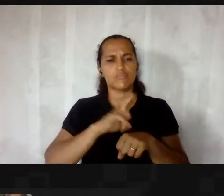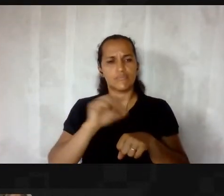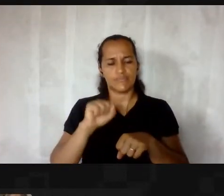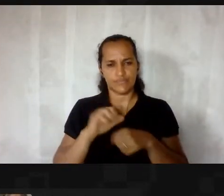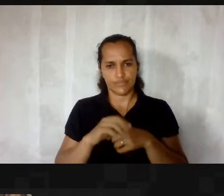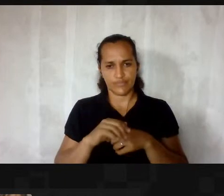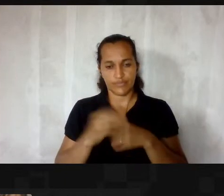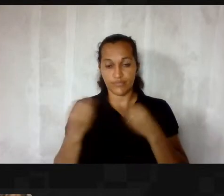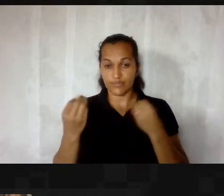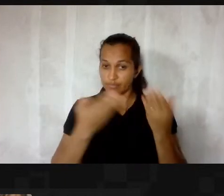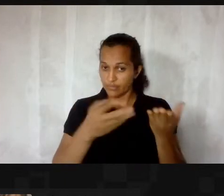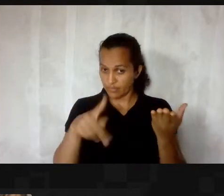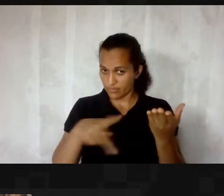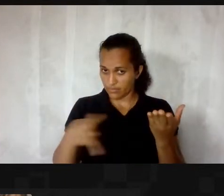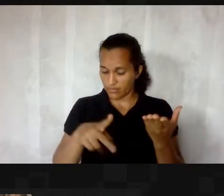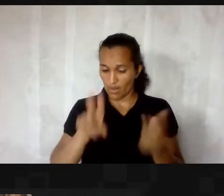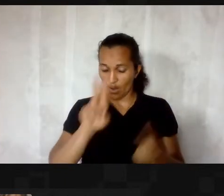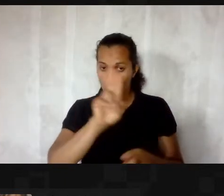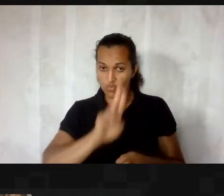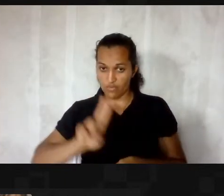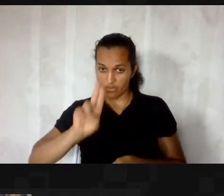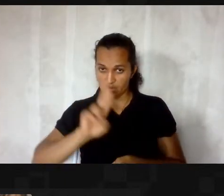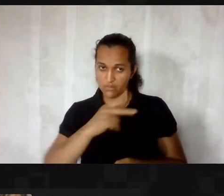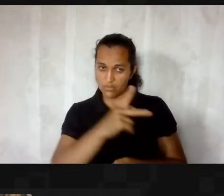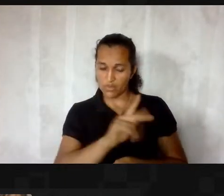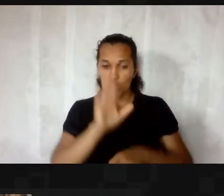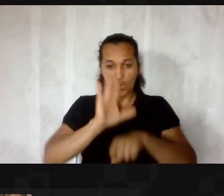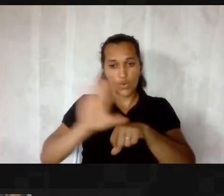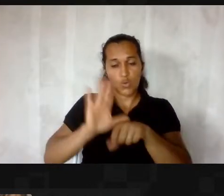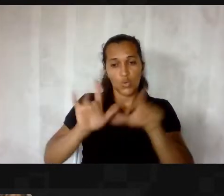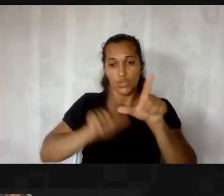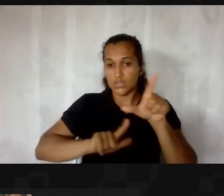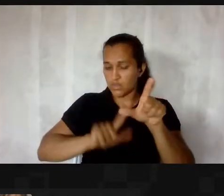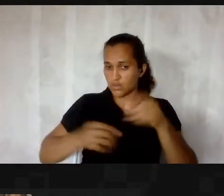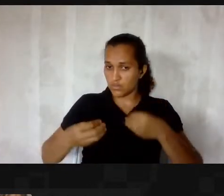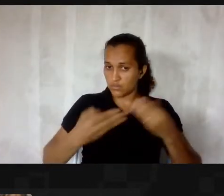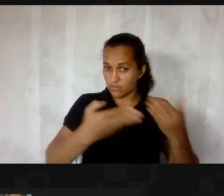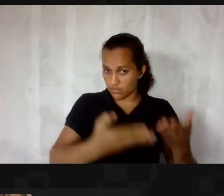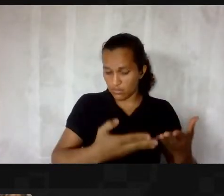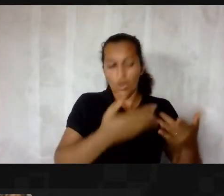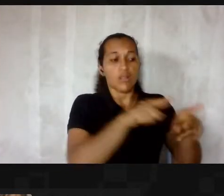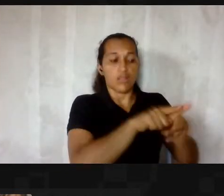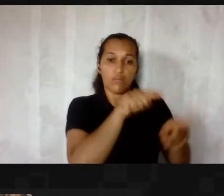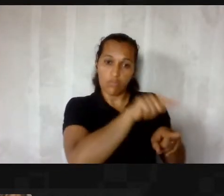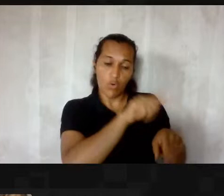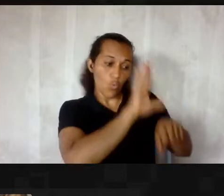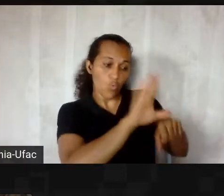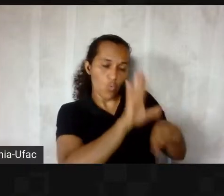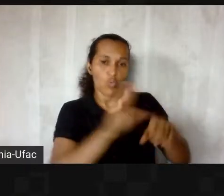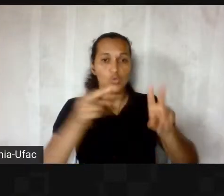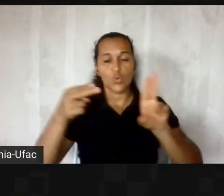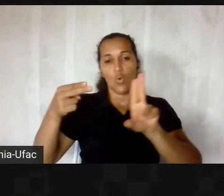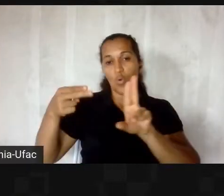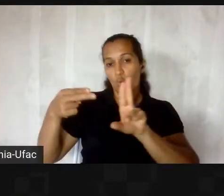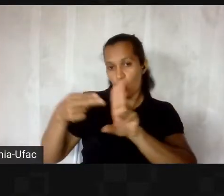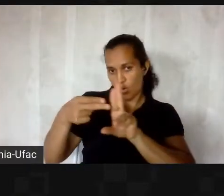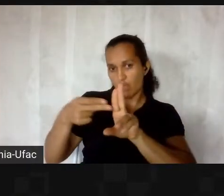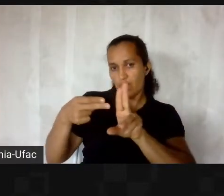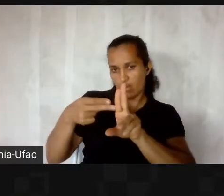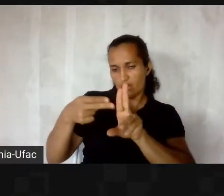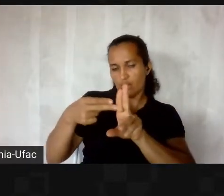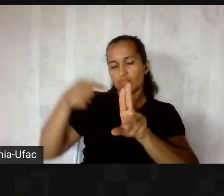para os professores da universidade, o curso de letra, foram oferecidos vários cursos pela UNB, o FNG,